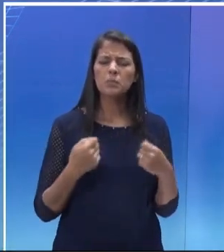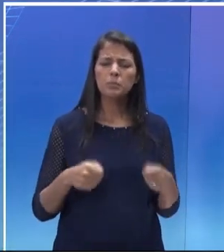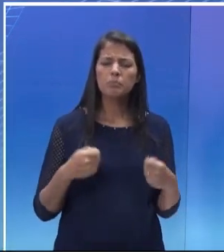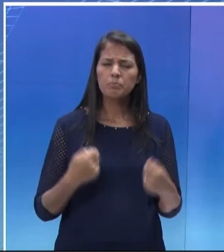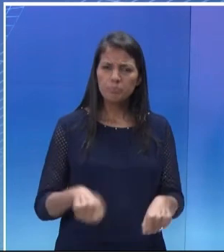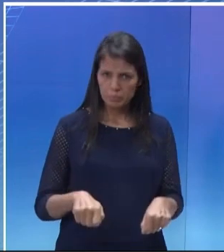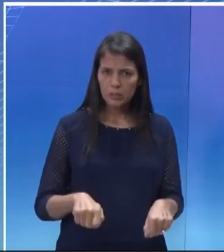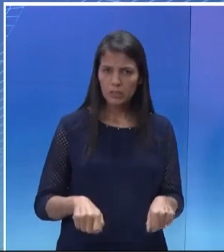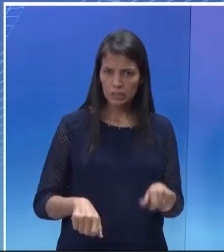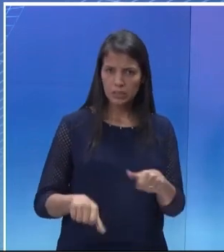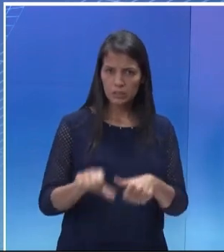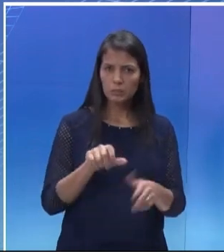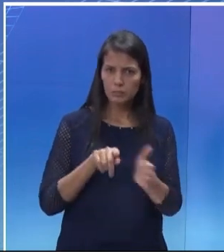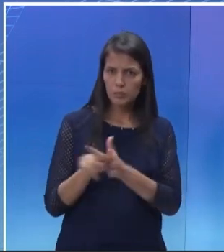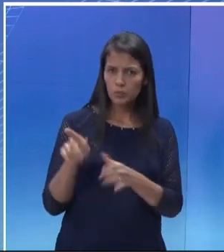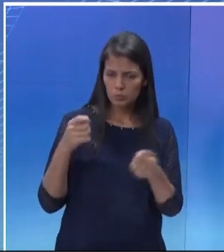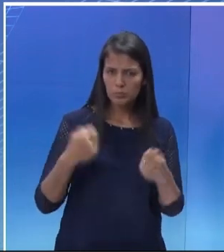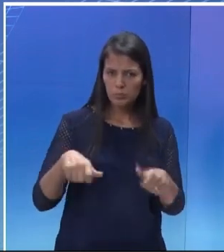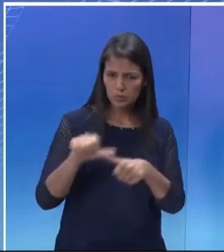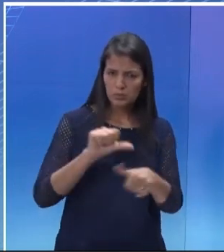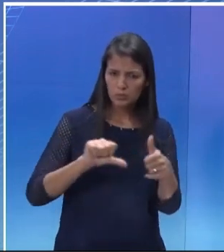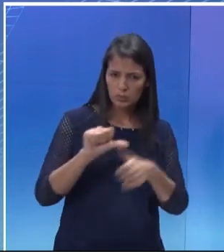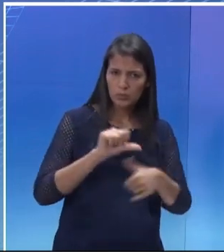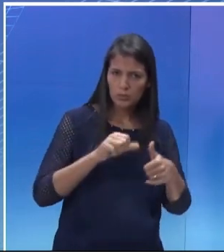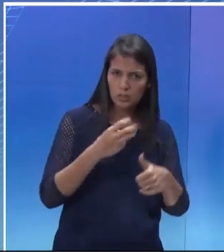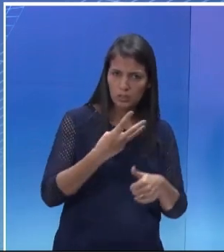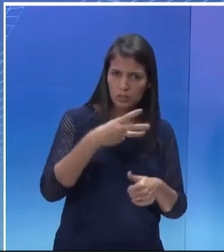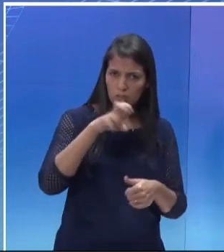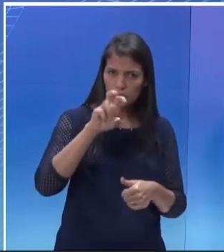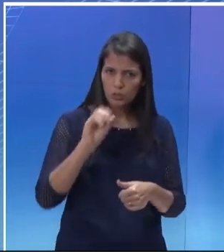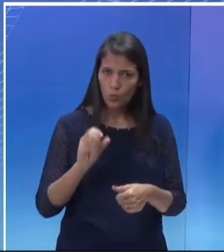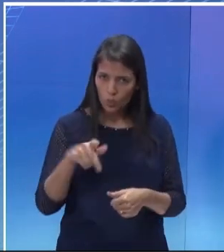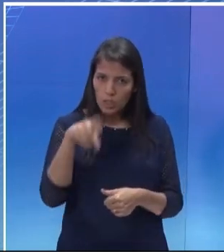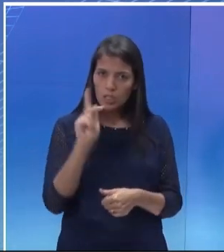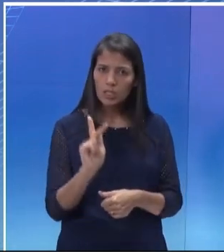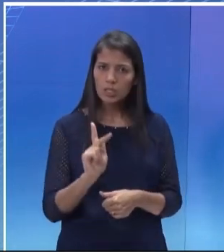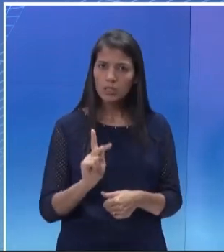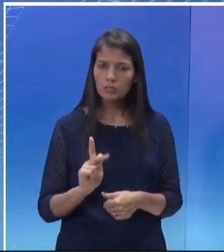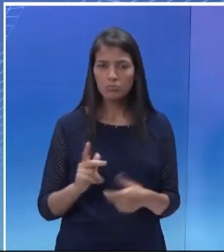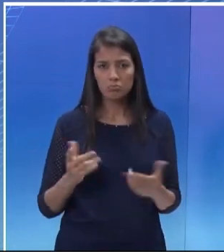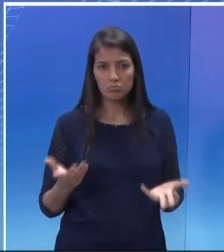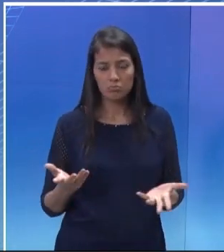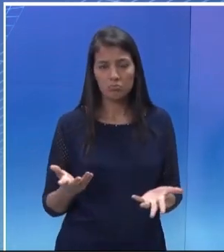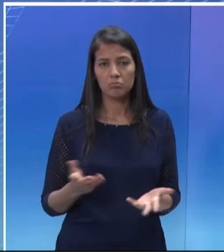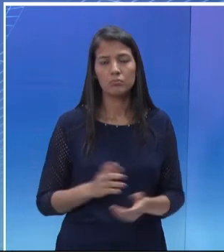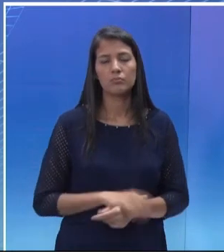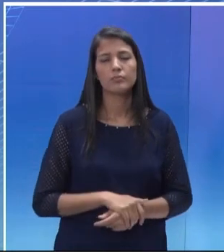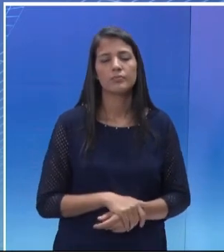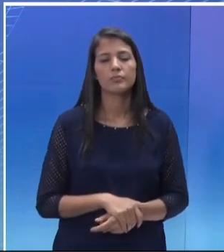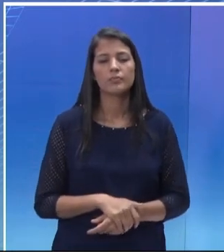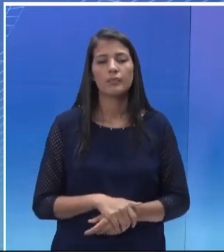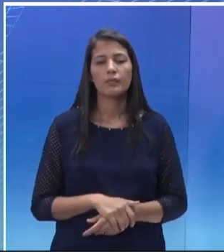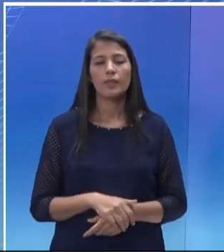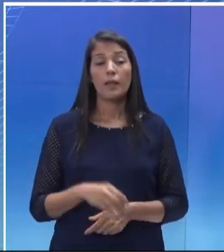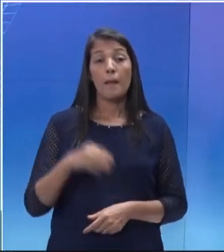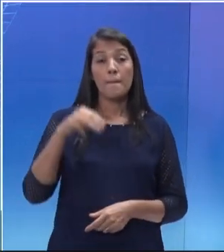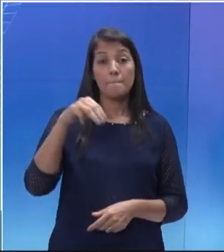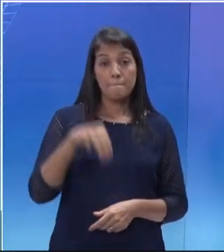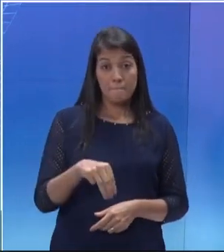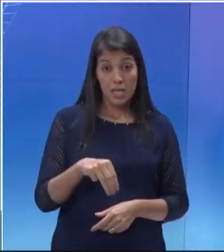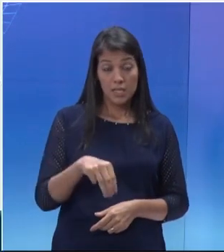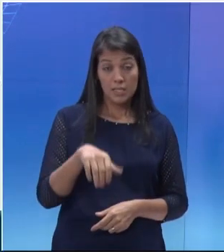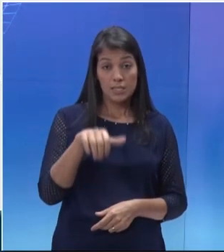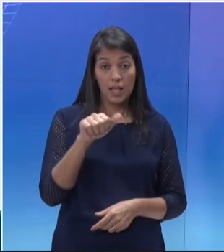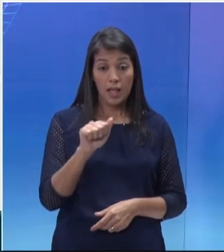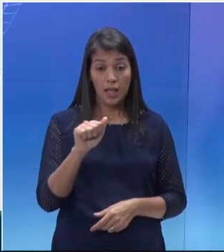em quilos. Por isso eu vou trabalhar já com quilo, para facilitar a minha resolução, correto? Então, essa é a massa